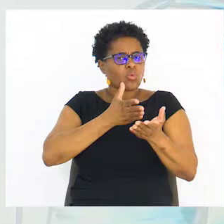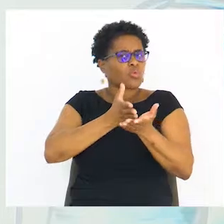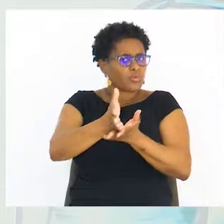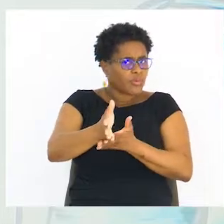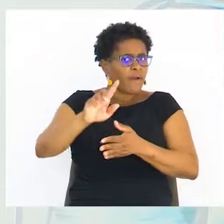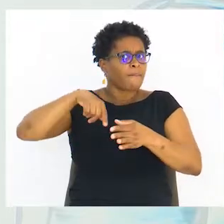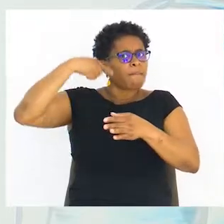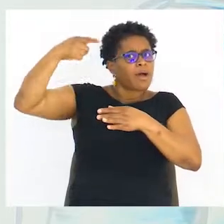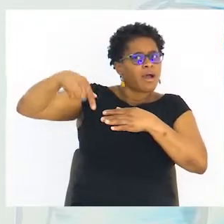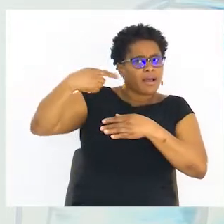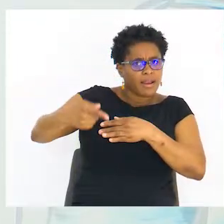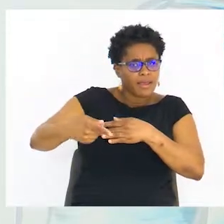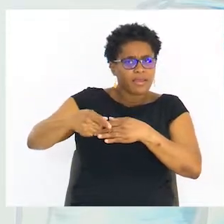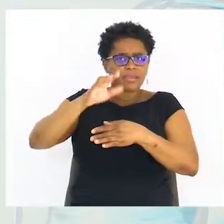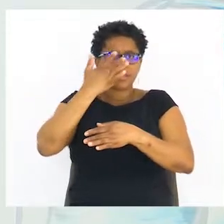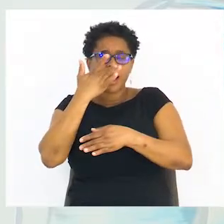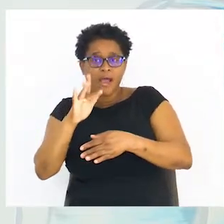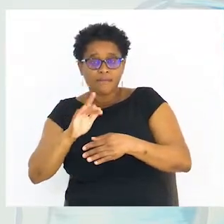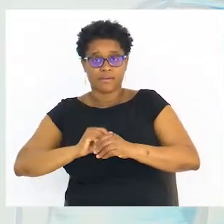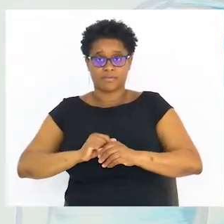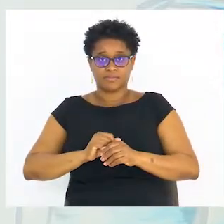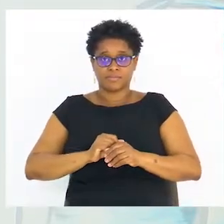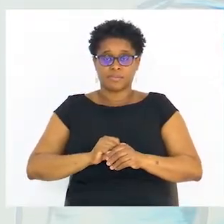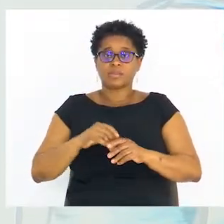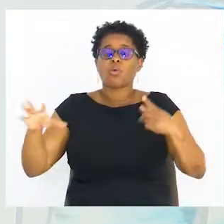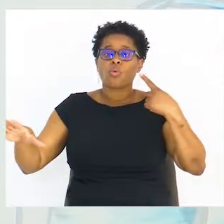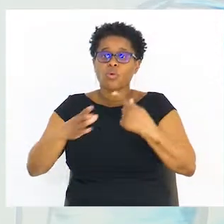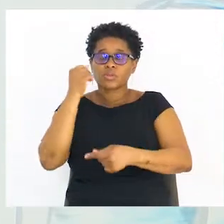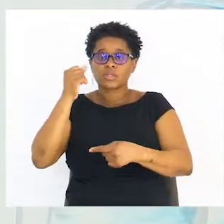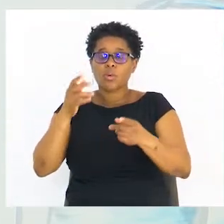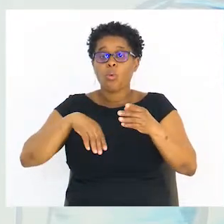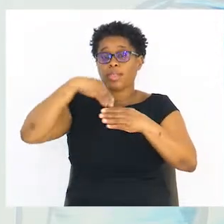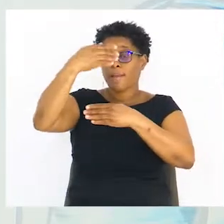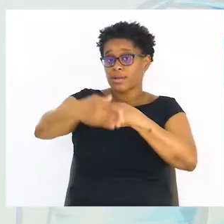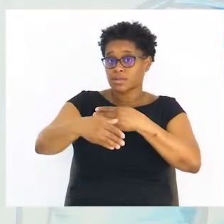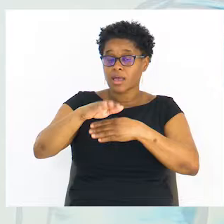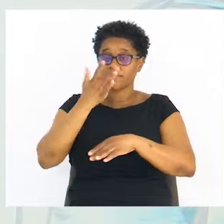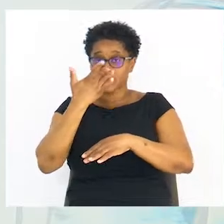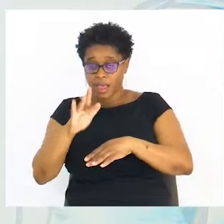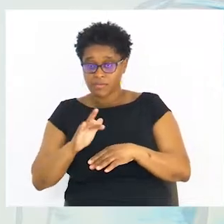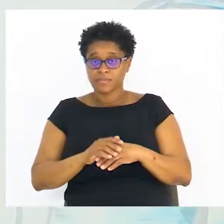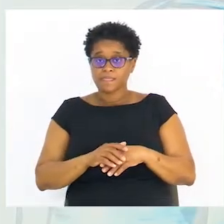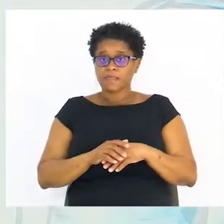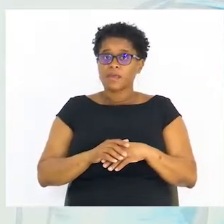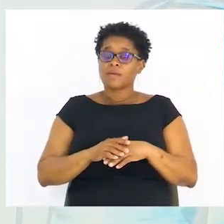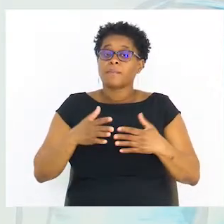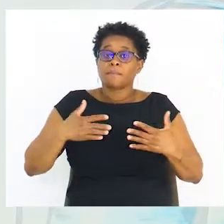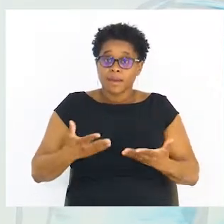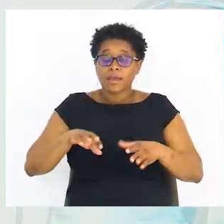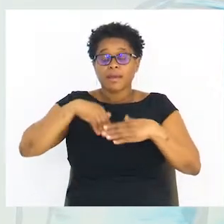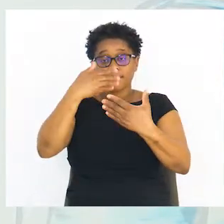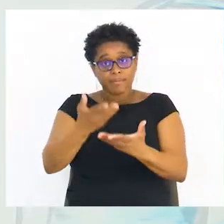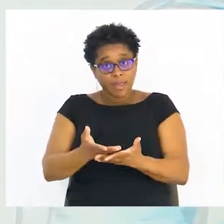além do continente africano. Portanto, conseguir ultrapassar o continente africano